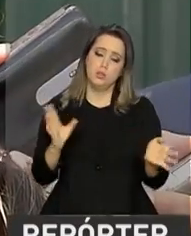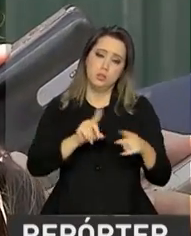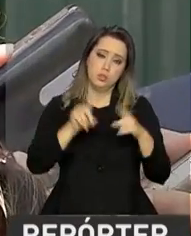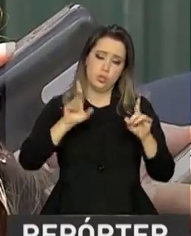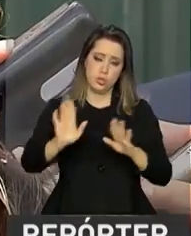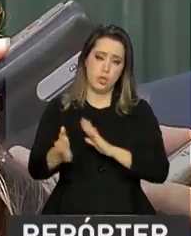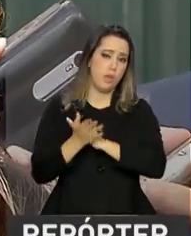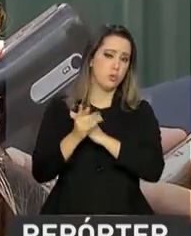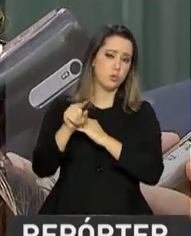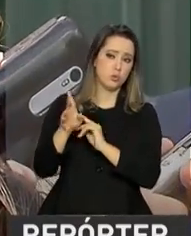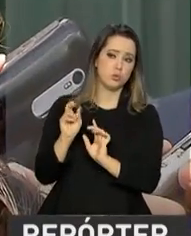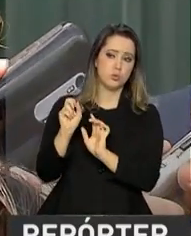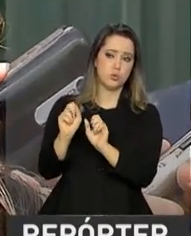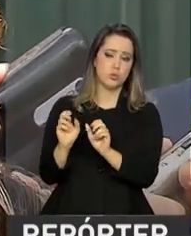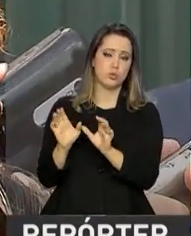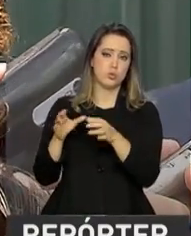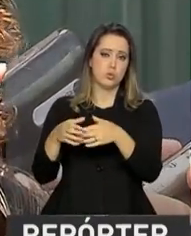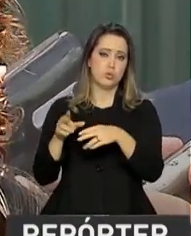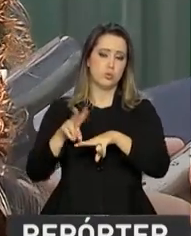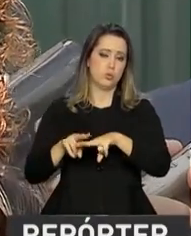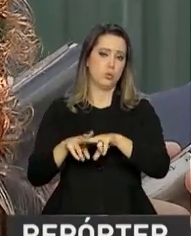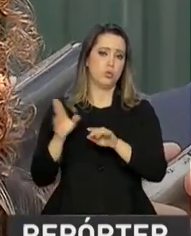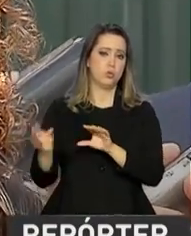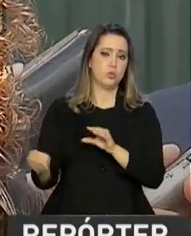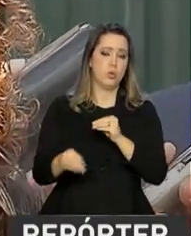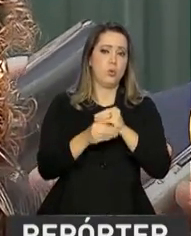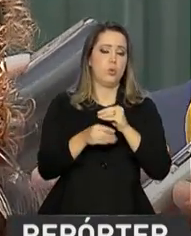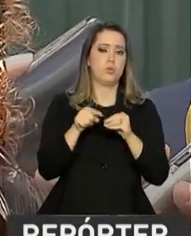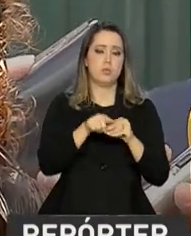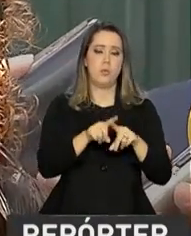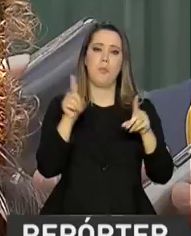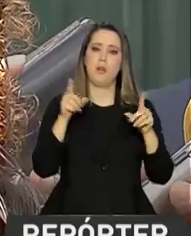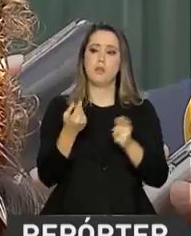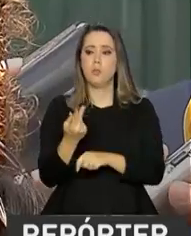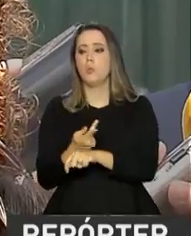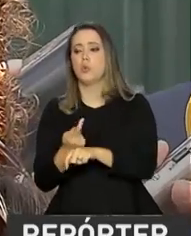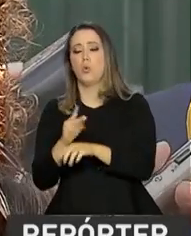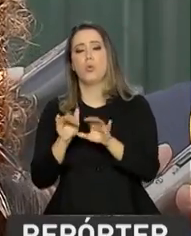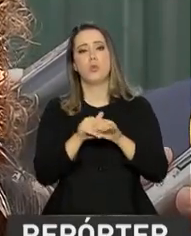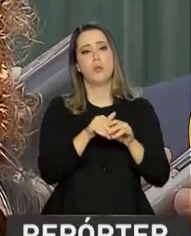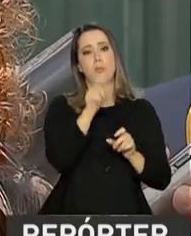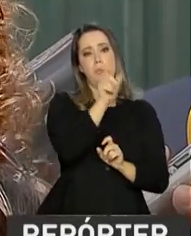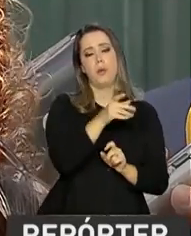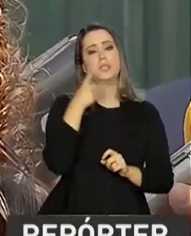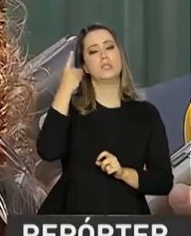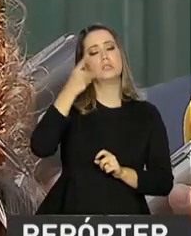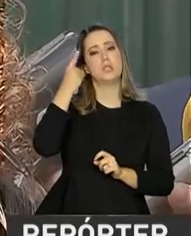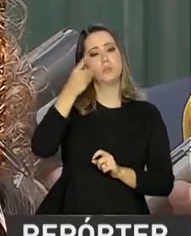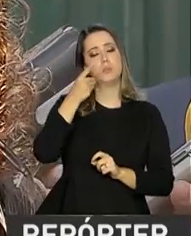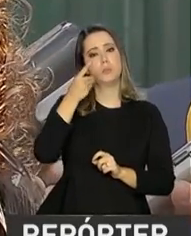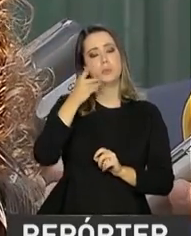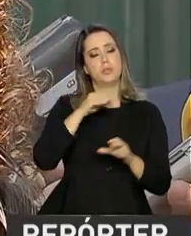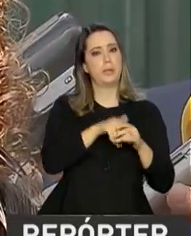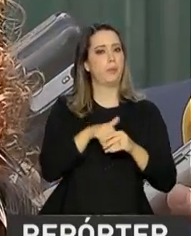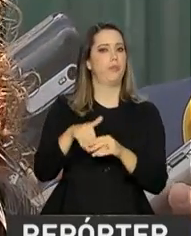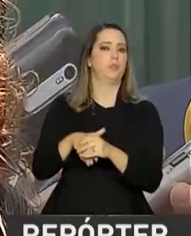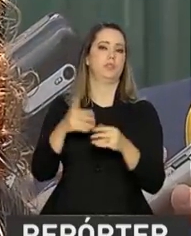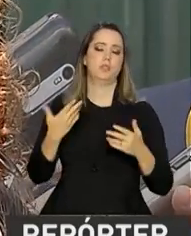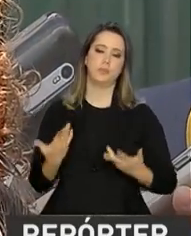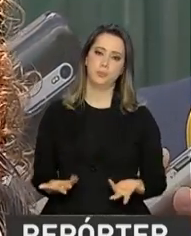apoio dos agentes à reforma no caso dessa inclusão. Pedimos que eles busquem votos. Podemos incluir uma